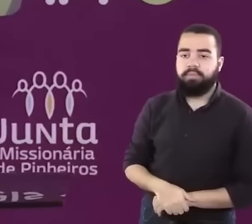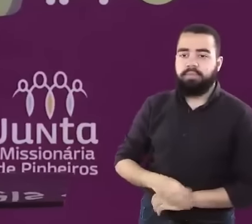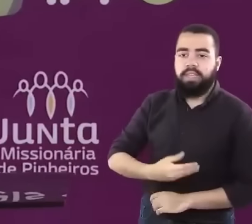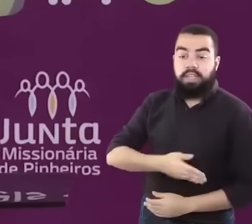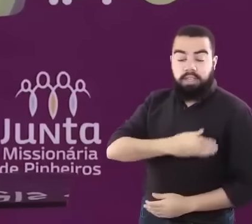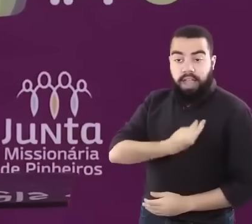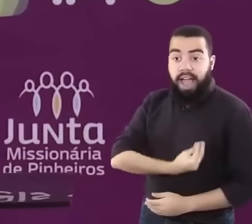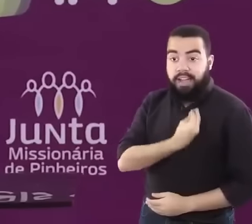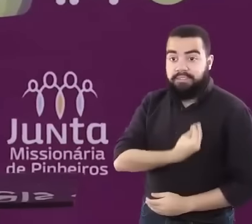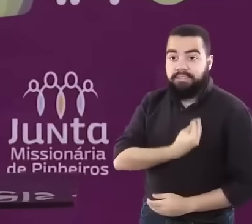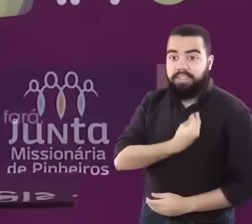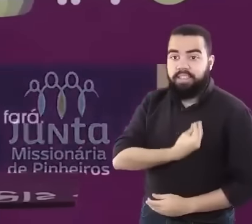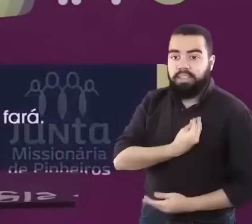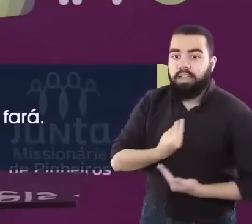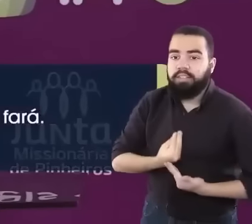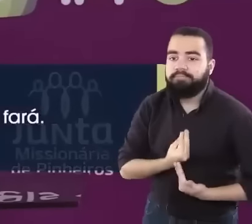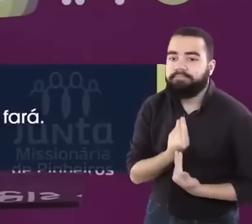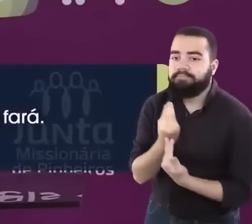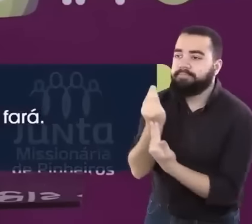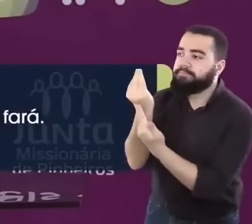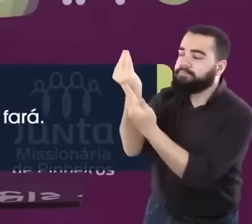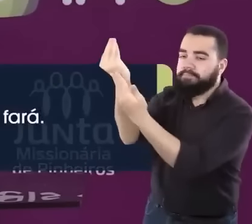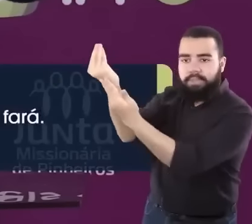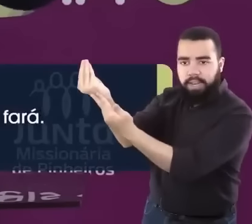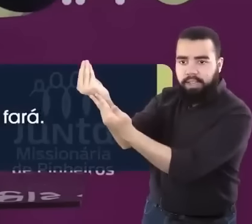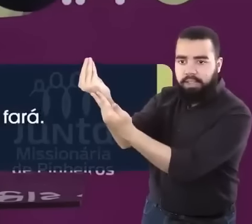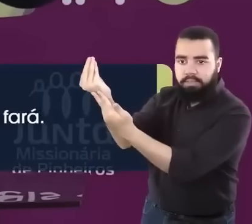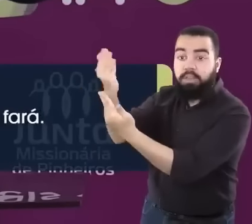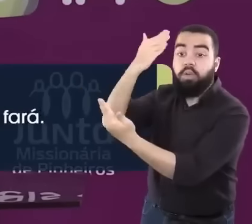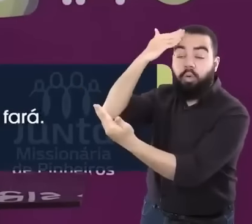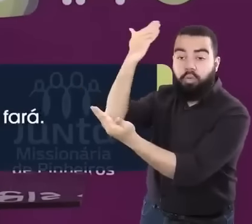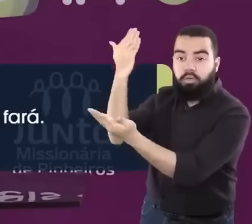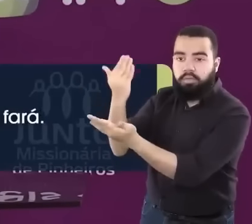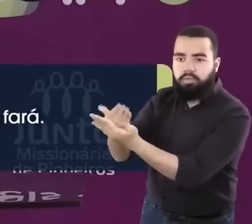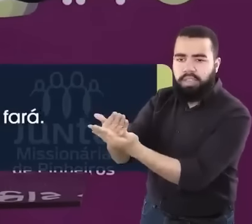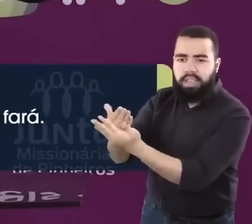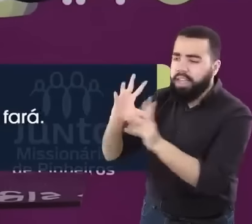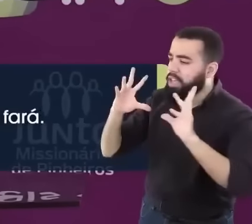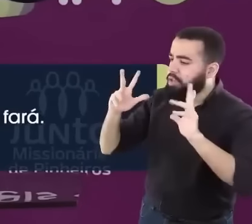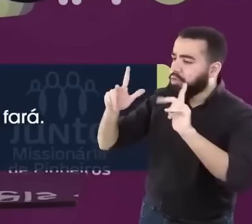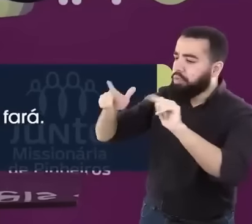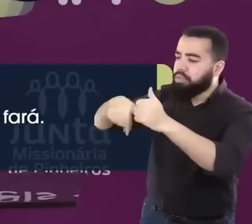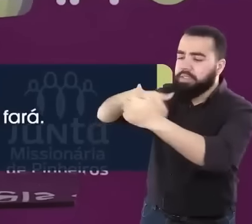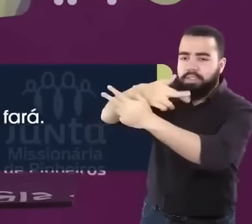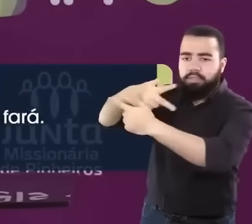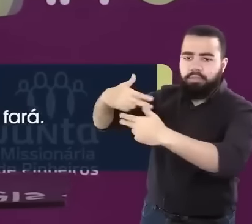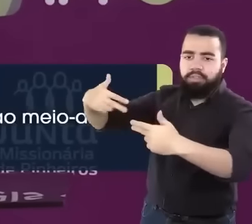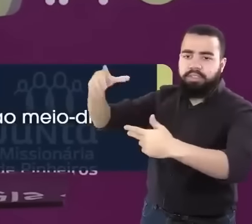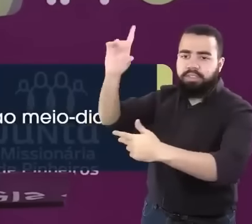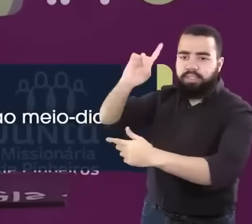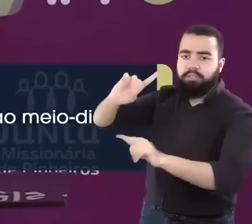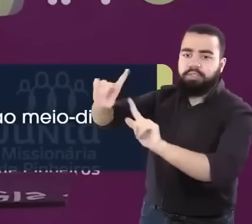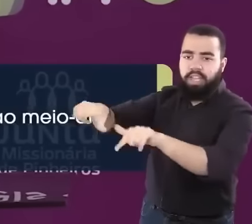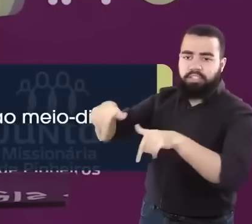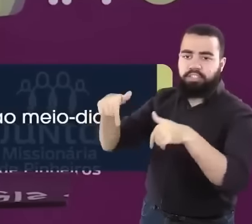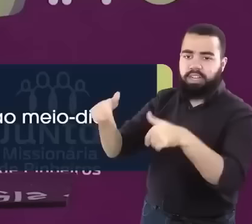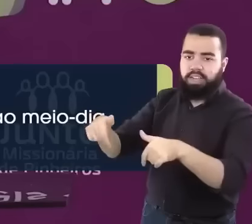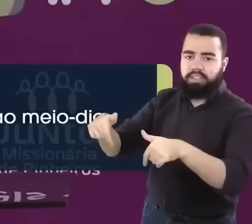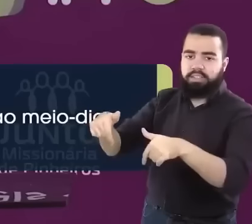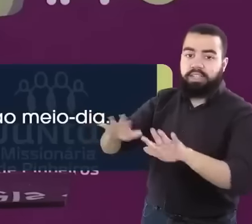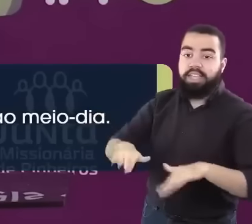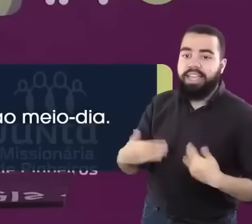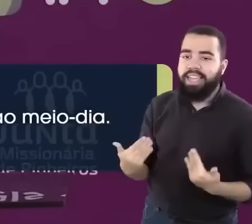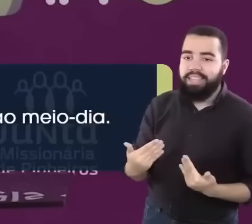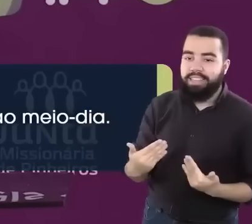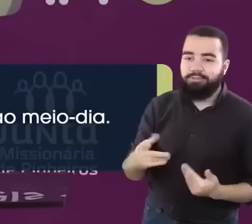o teu caminho confia nele e o mais ele fará sobressair